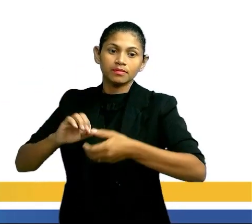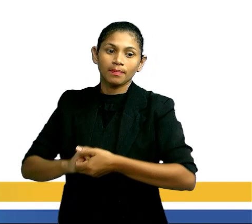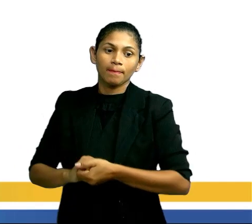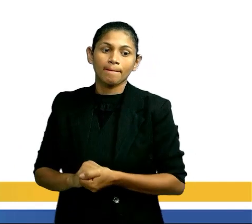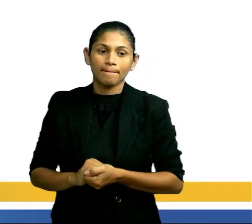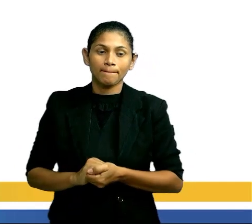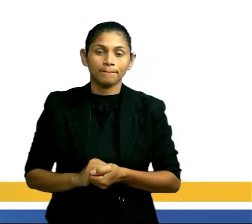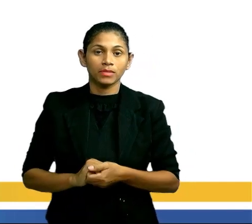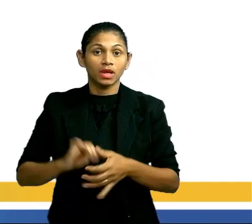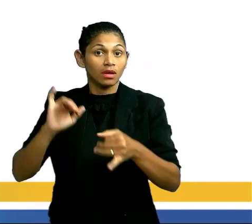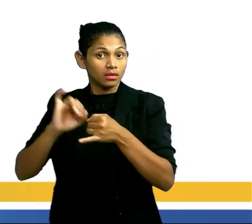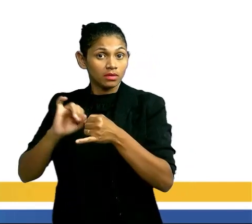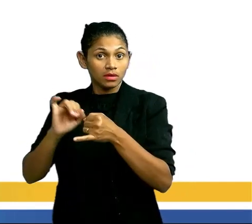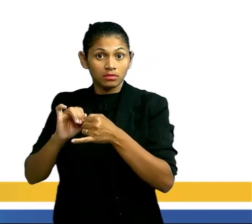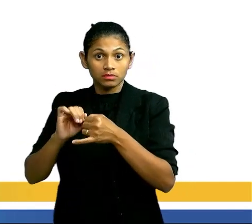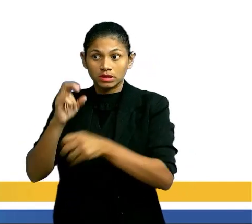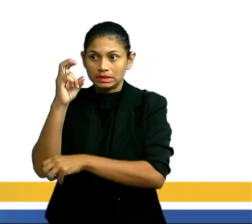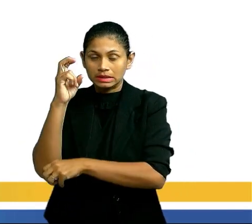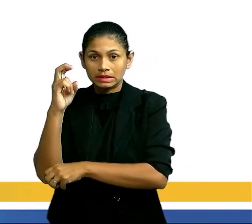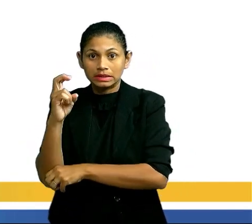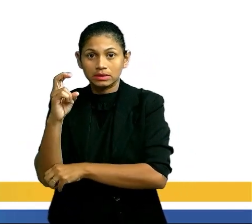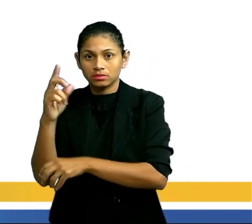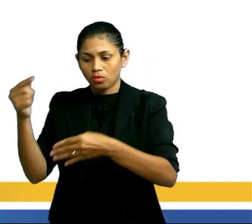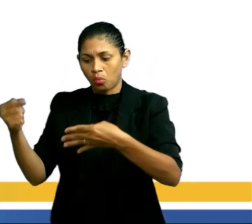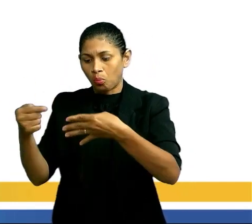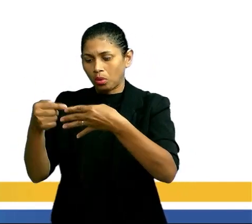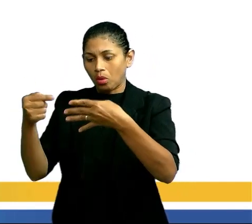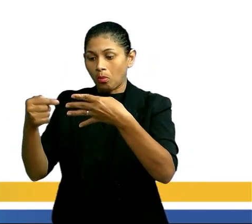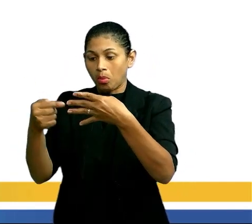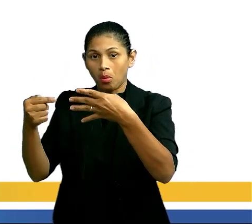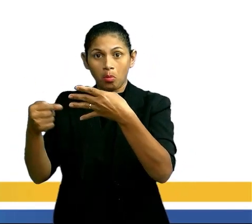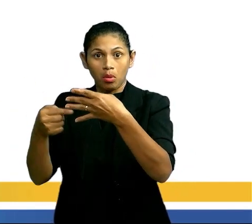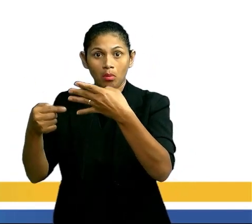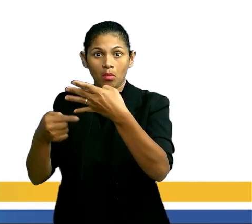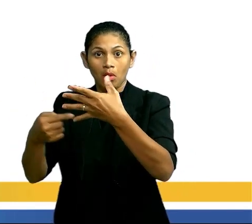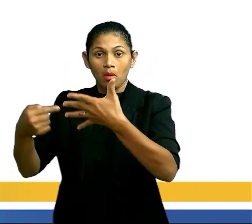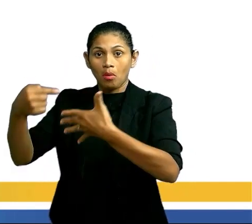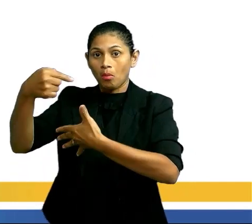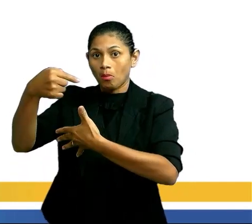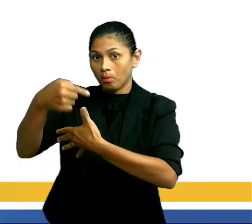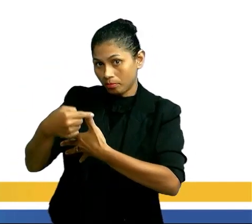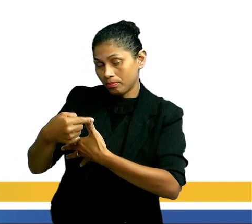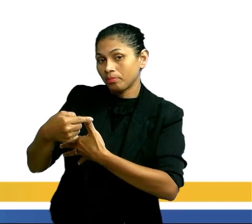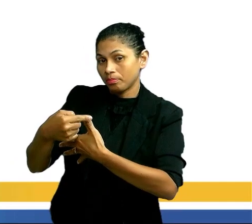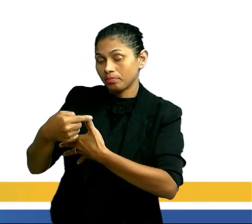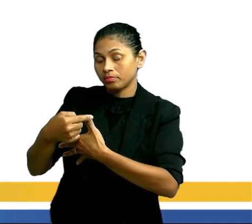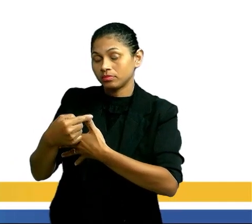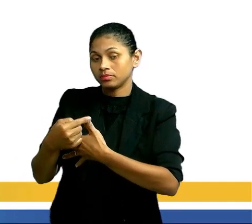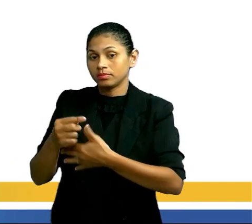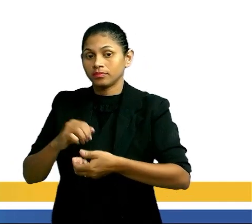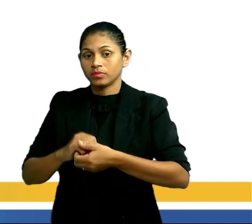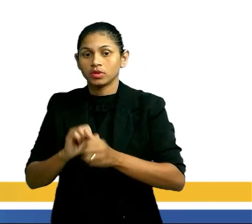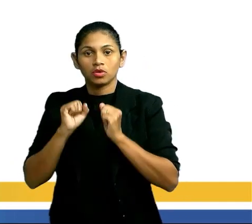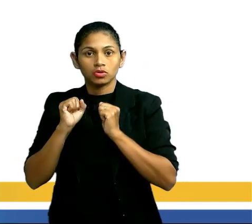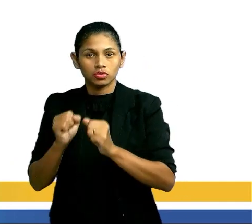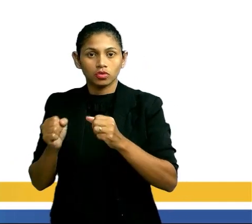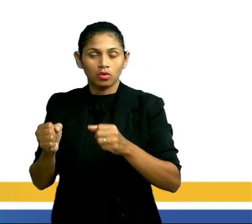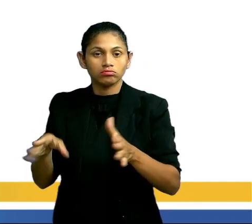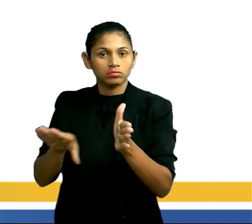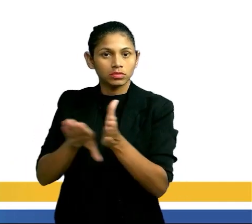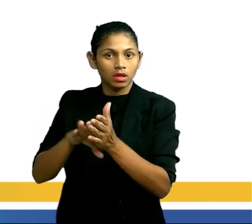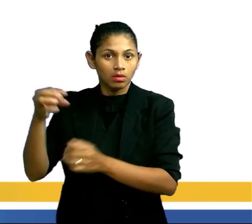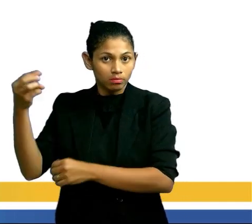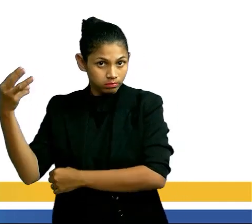estar fazendo 5 ligações e não pode. Ele é tetravalente, então nós teremos aí no máximo um álcool primário, secundário